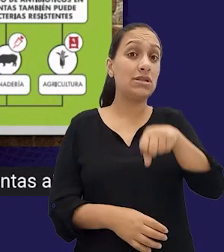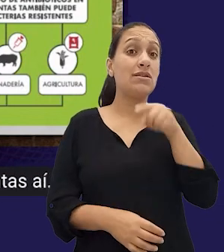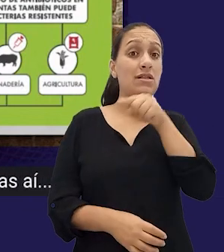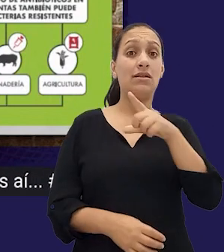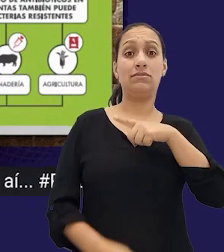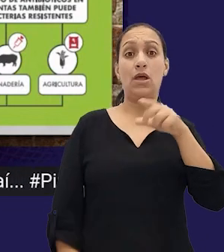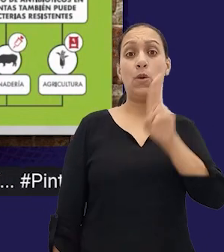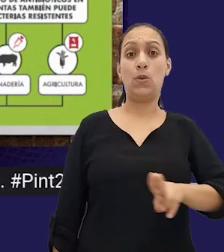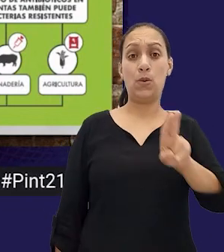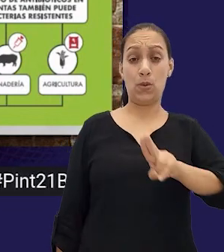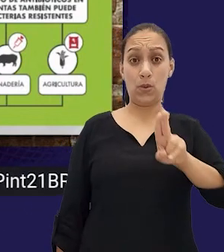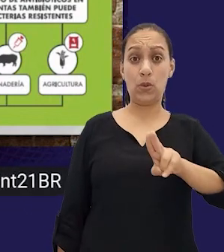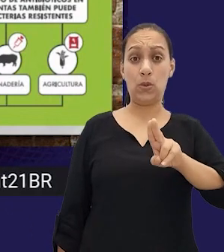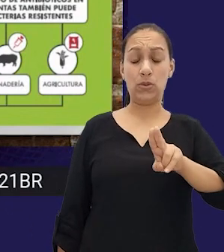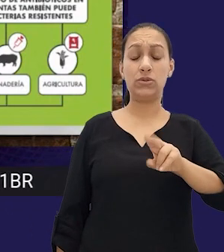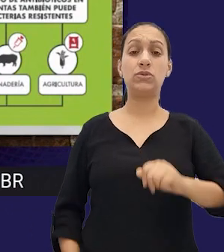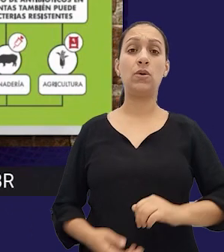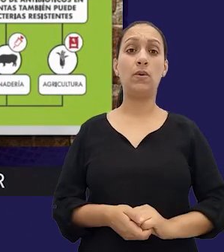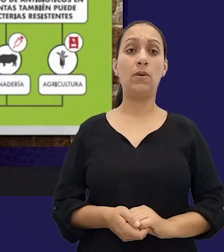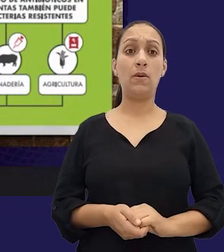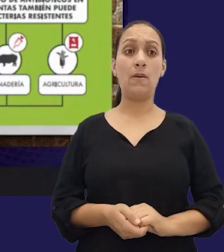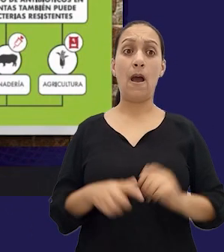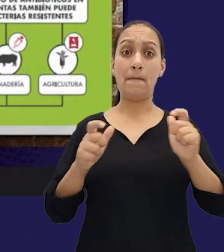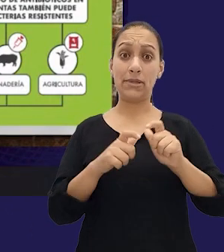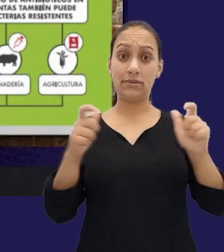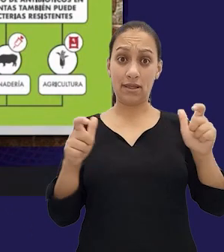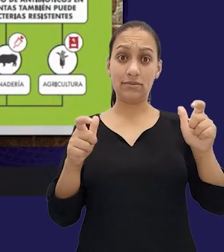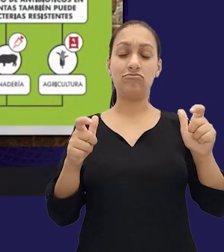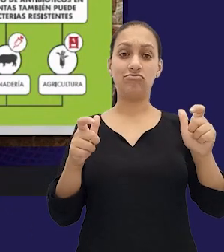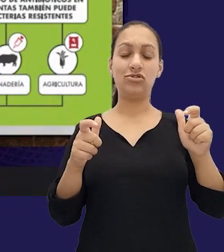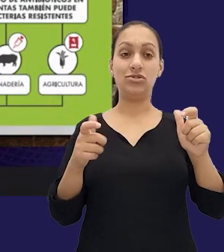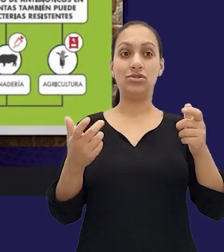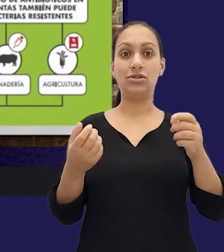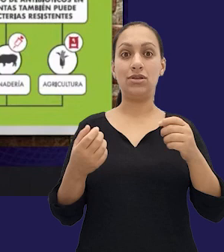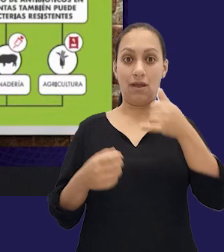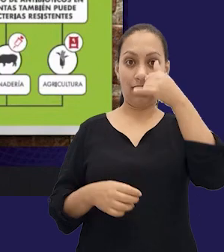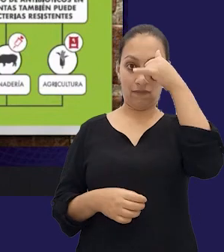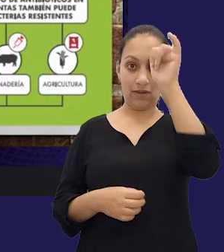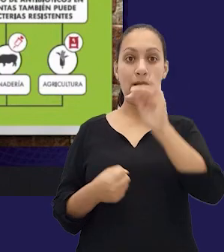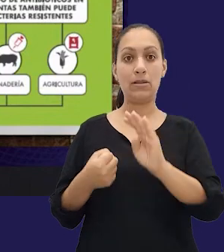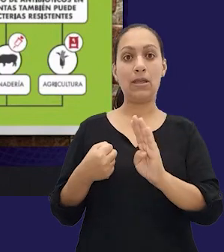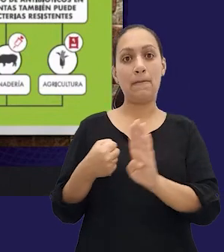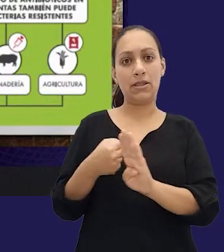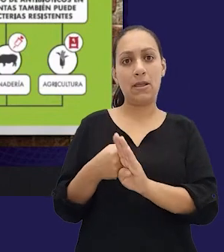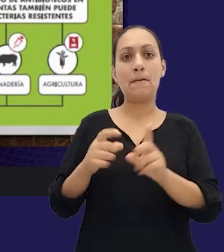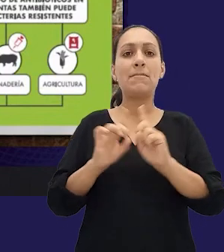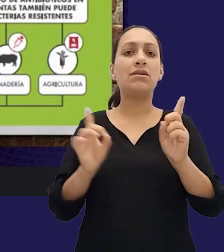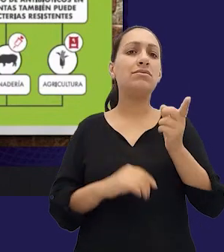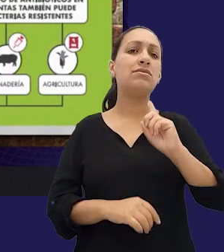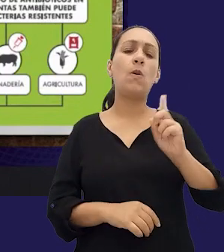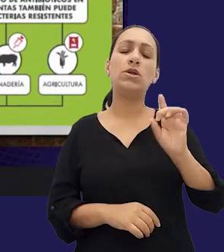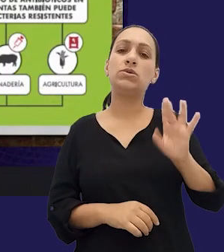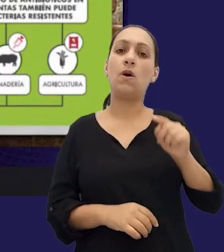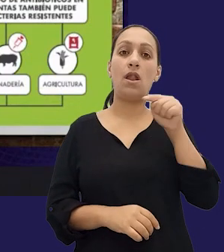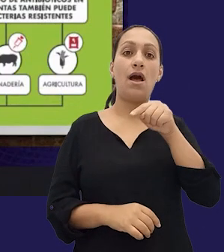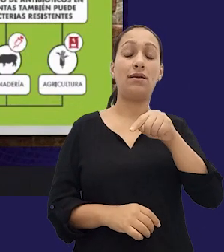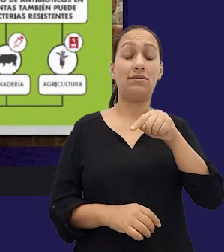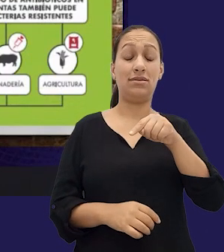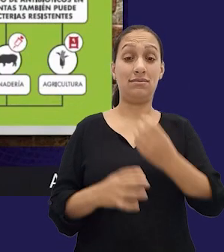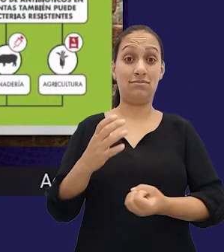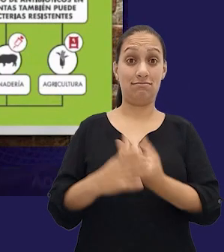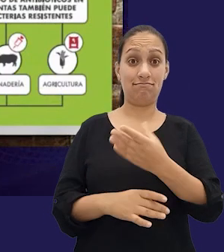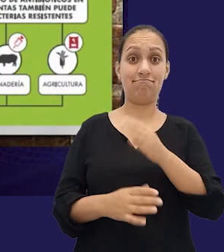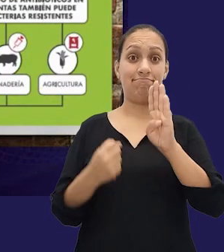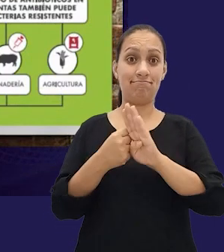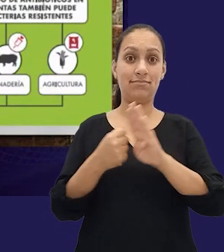uso bastante aumentado de antimicrobianos, mas não é só lá que se originam as bactérias resistentes,